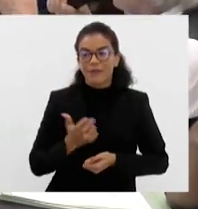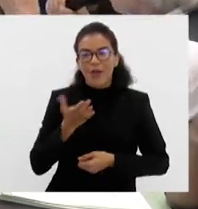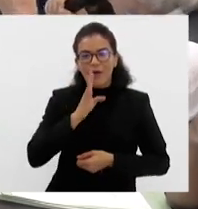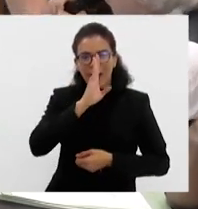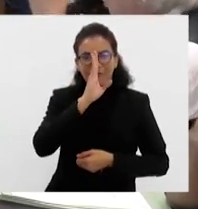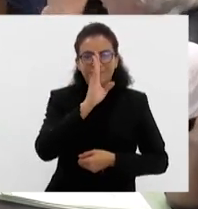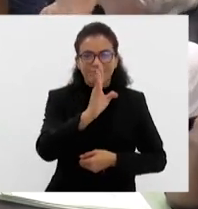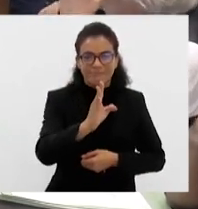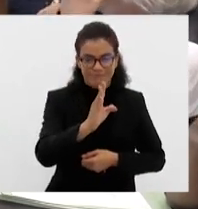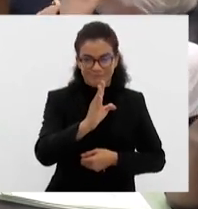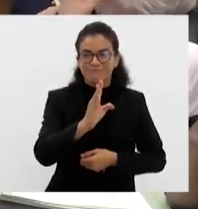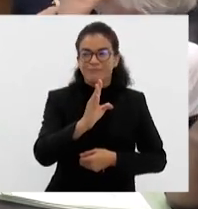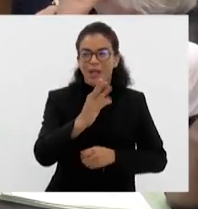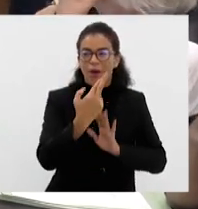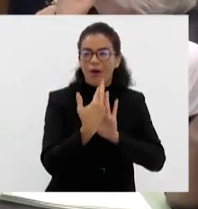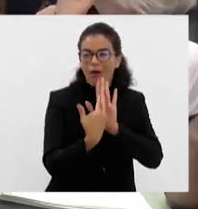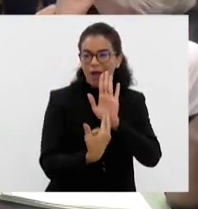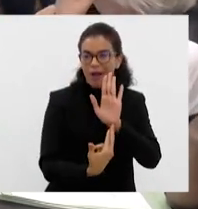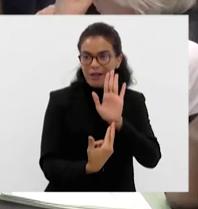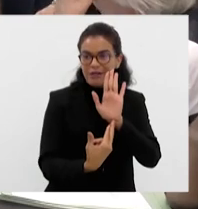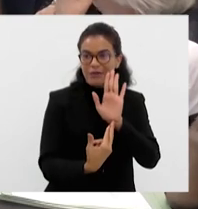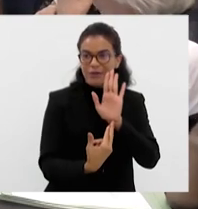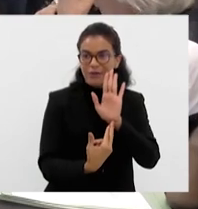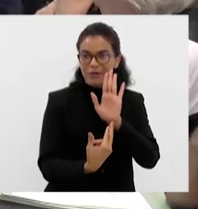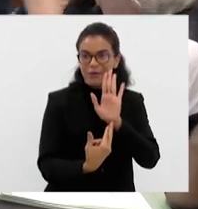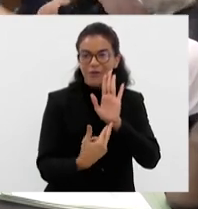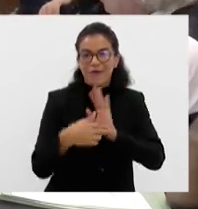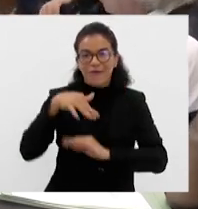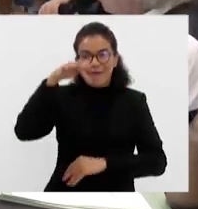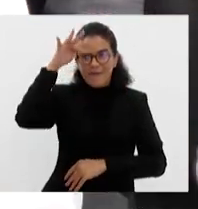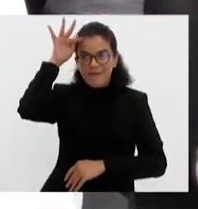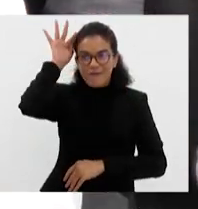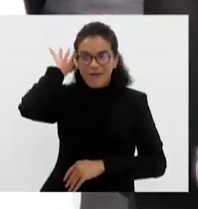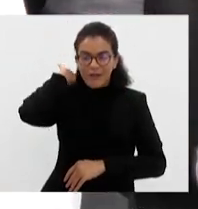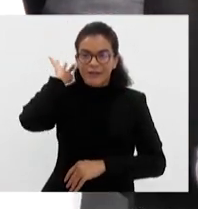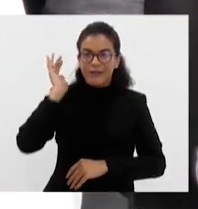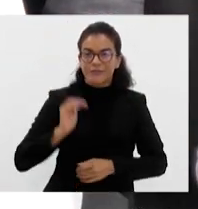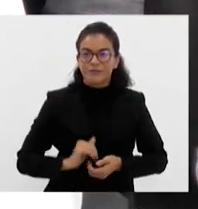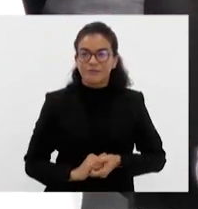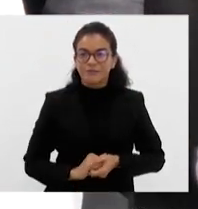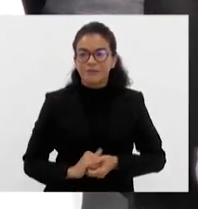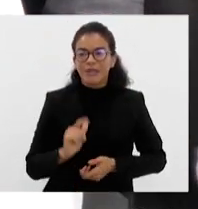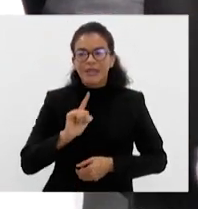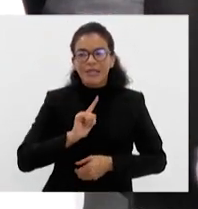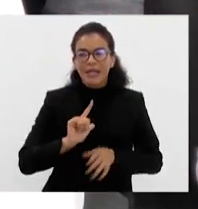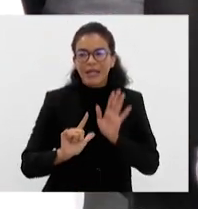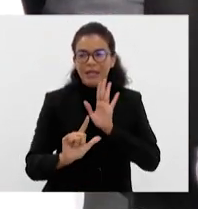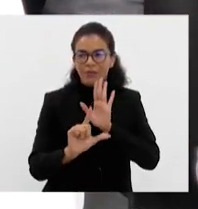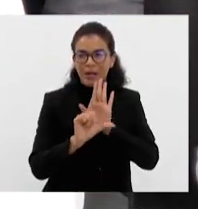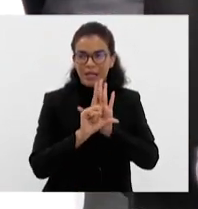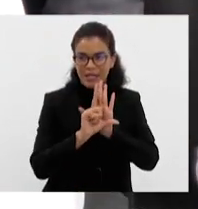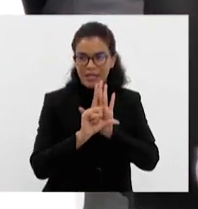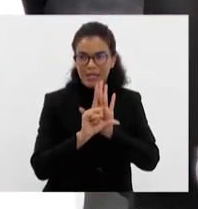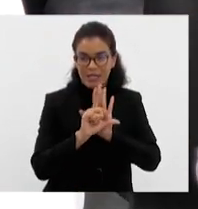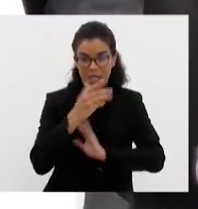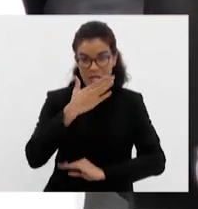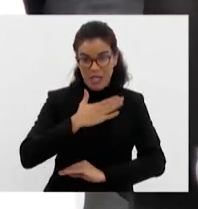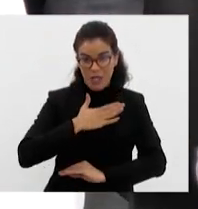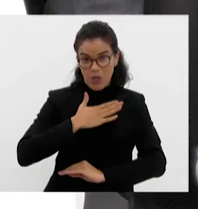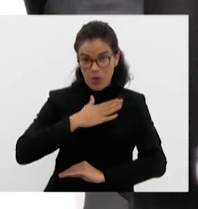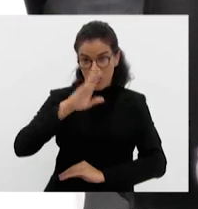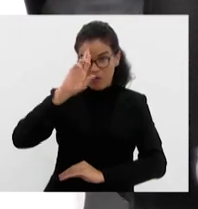Vossa Excelência, ao relator Fred Pacheco, o seguinte. Tem uma lei de minha